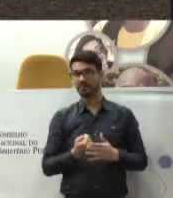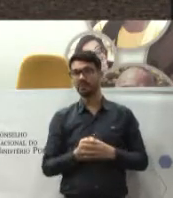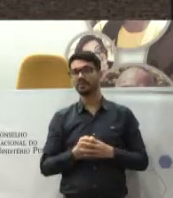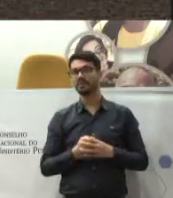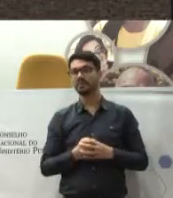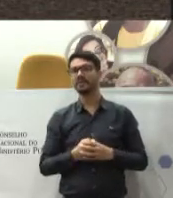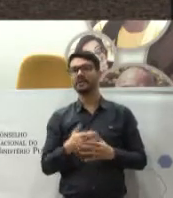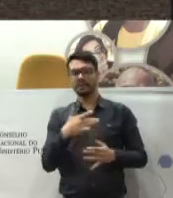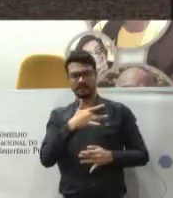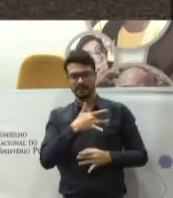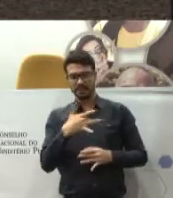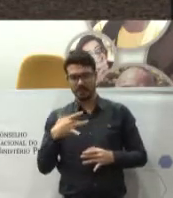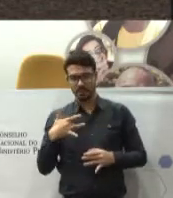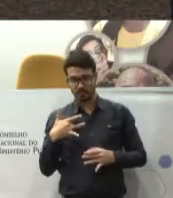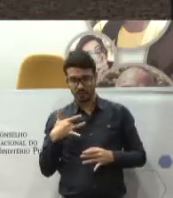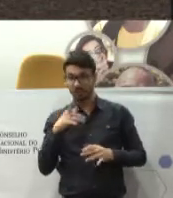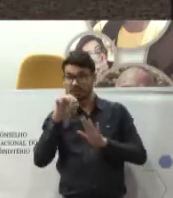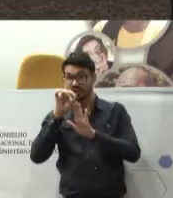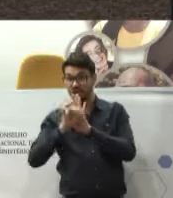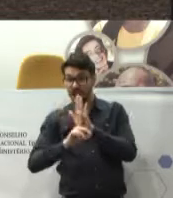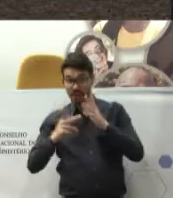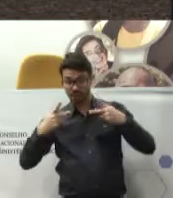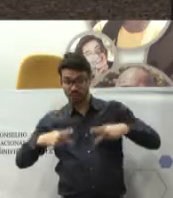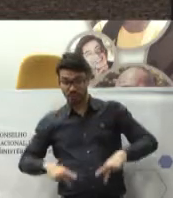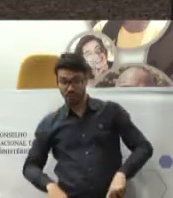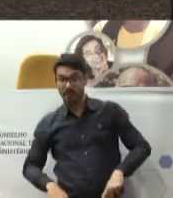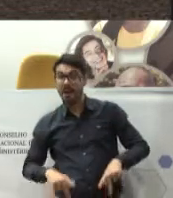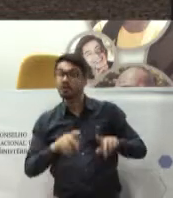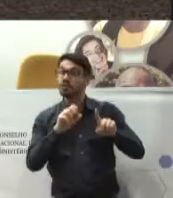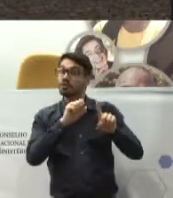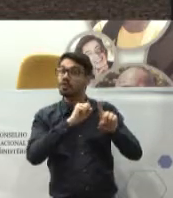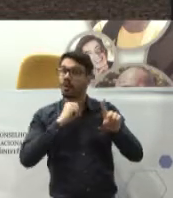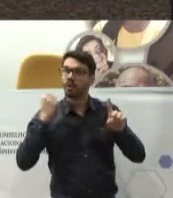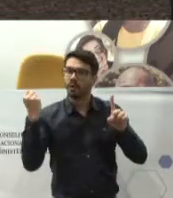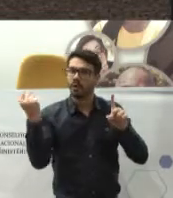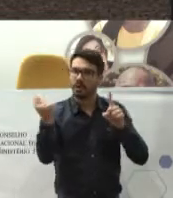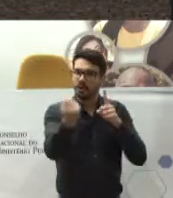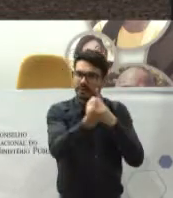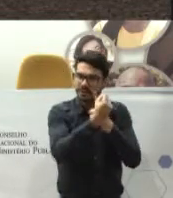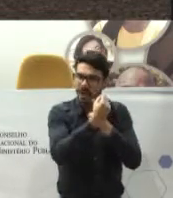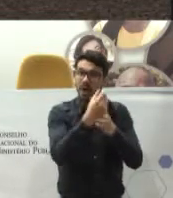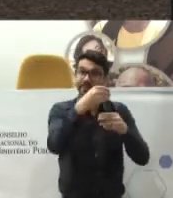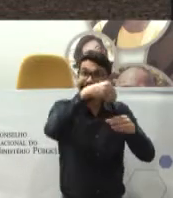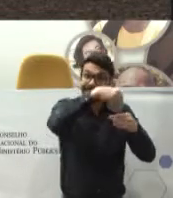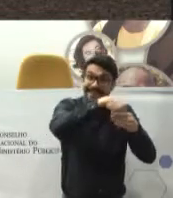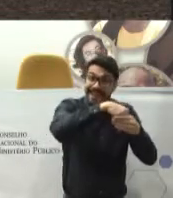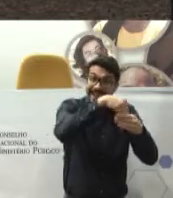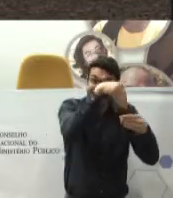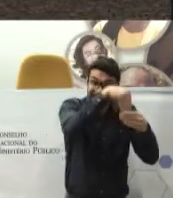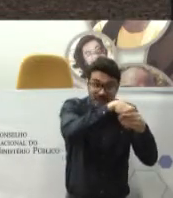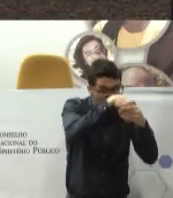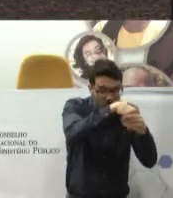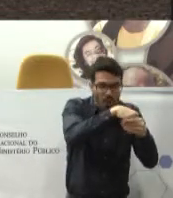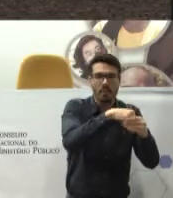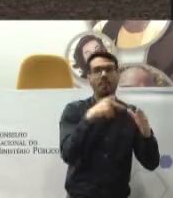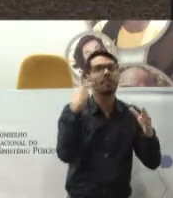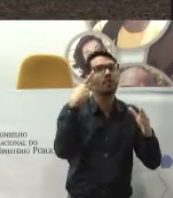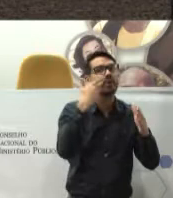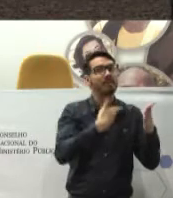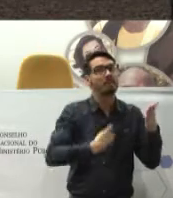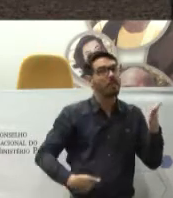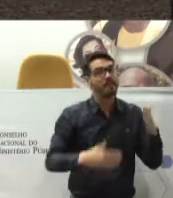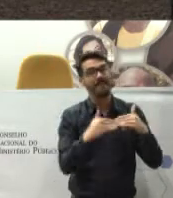claro. Saúde como direito humano fundamental social dentro da política pública. Fora dela,